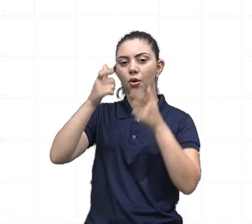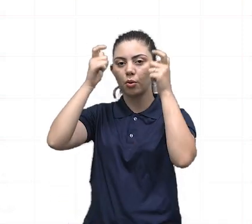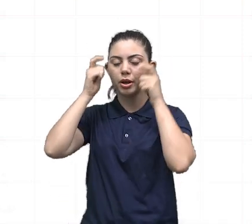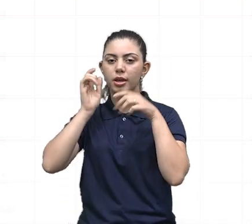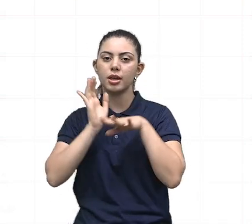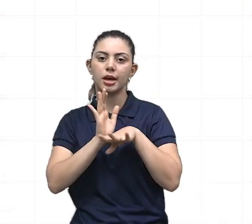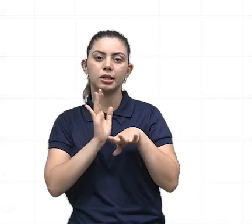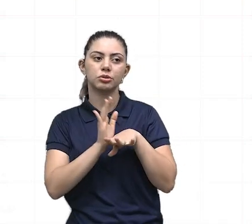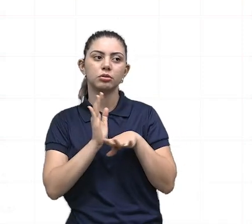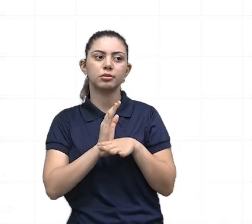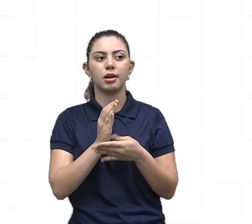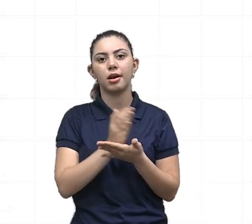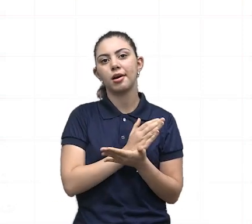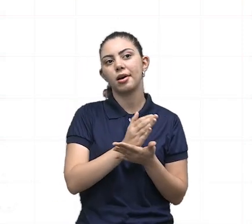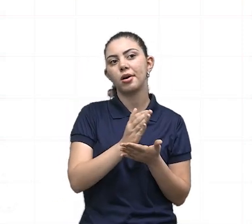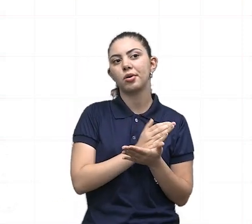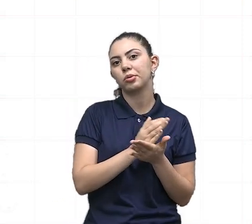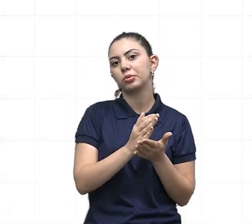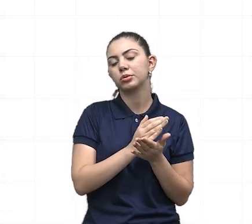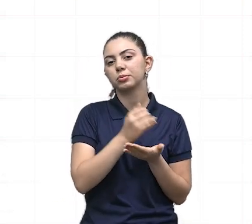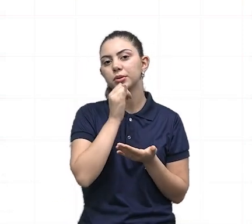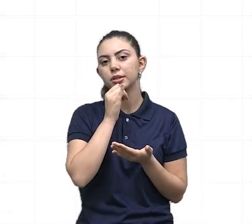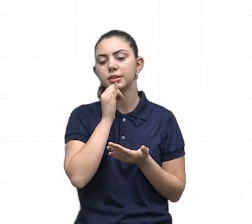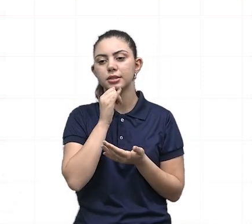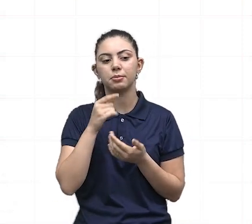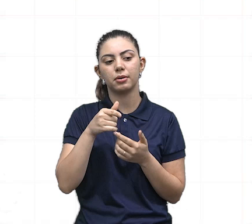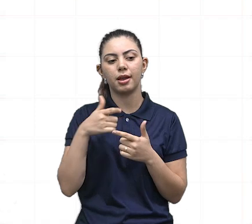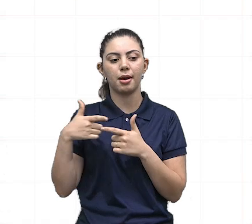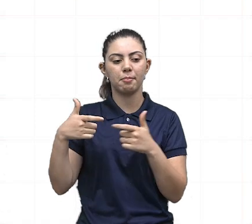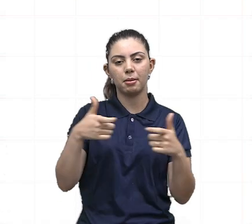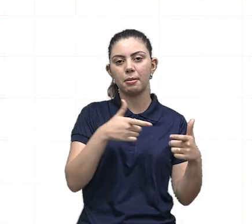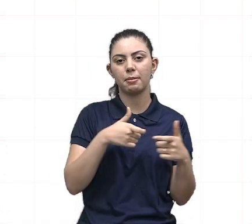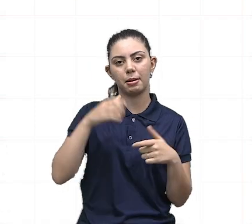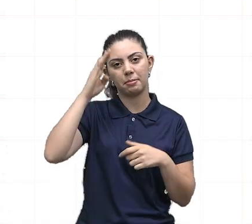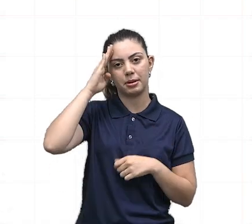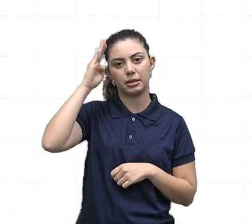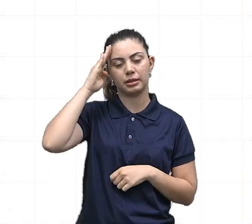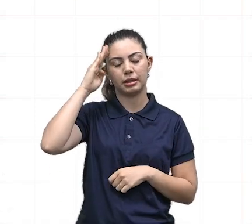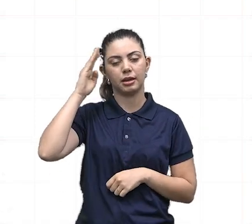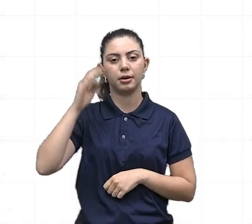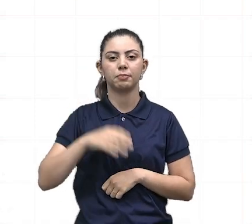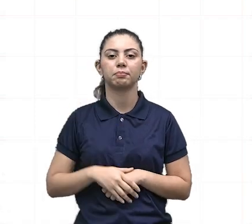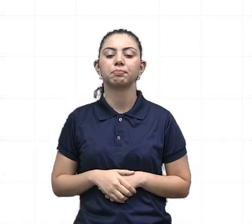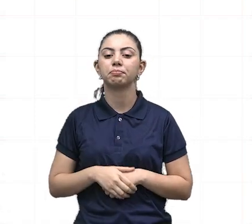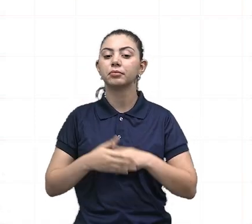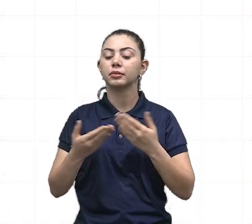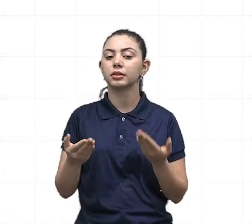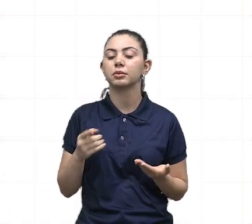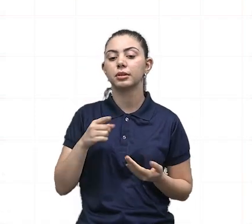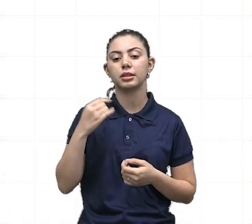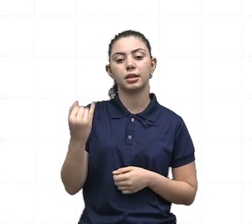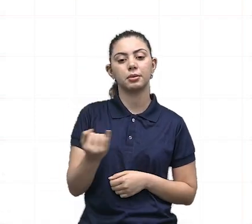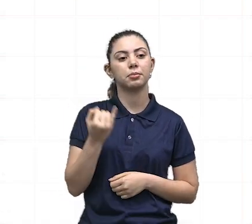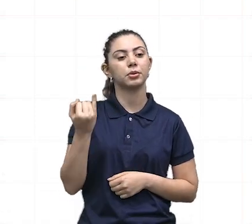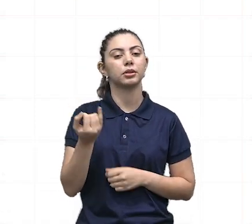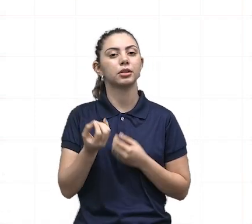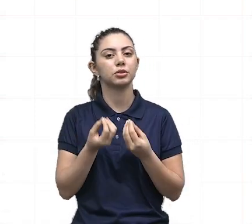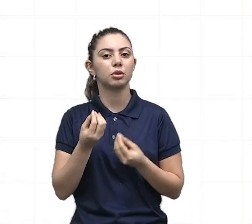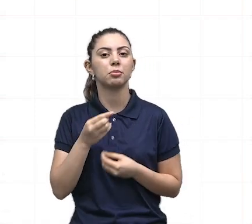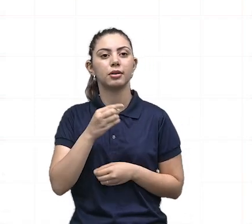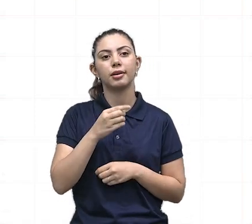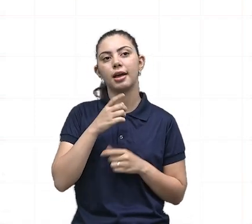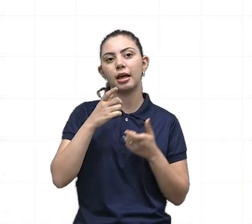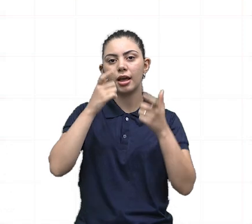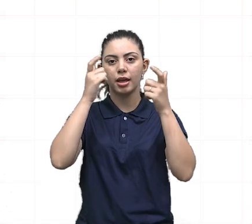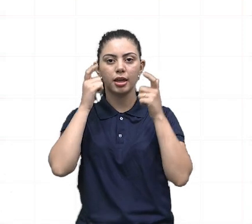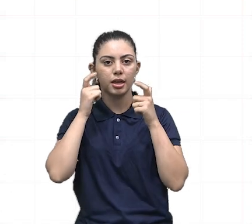relação a alguns assuntos, como os combates militares. Tinham uma grande importância no cotidiano dos reinos,